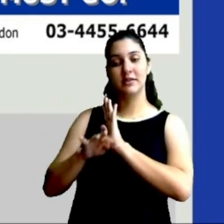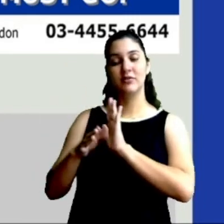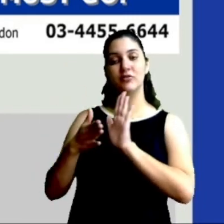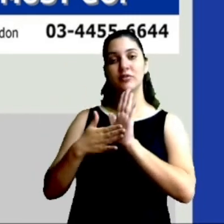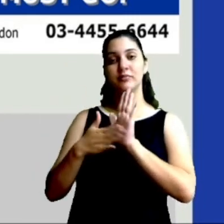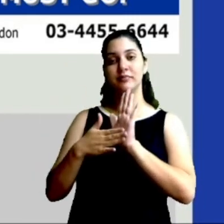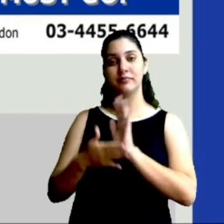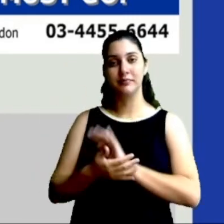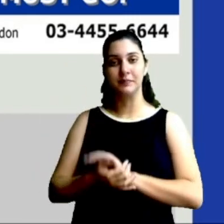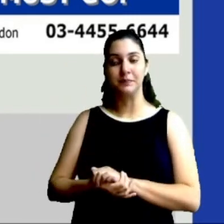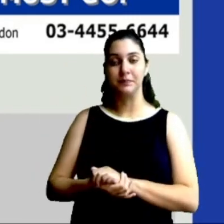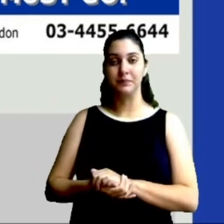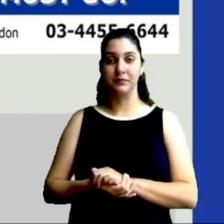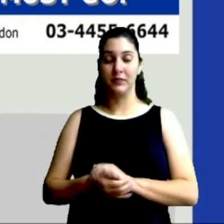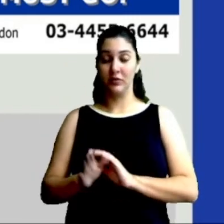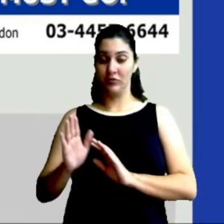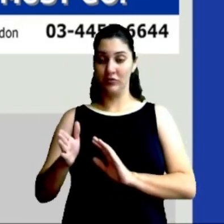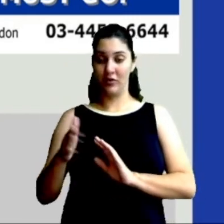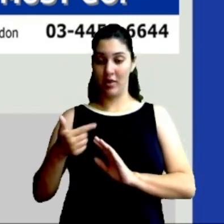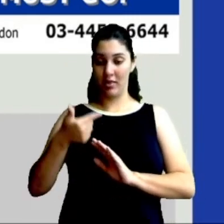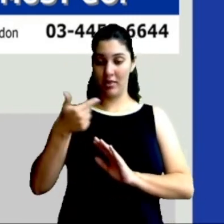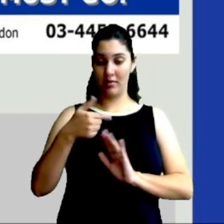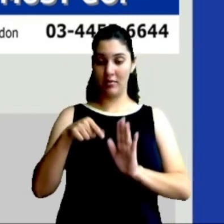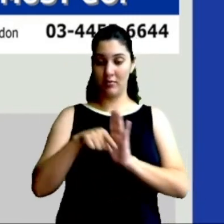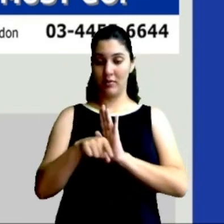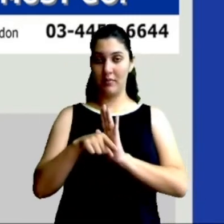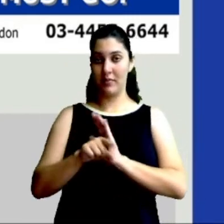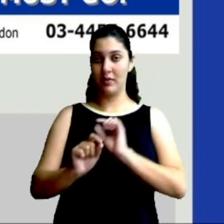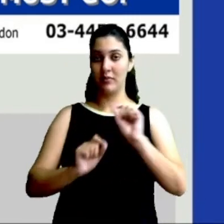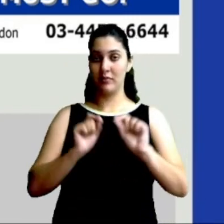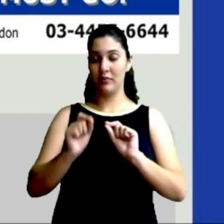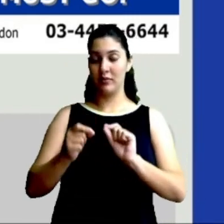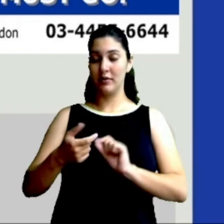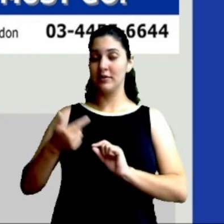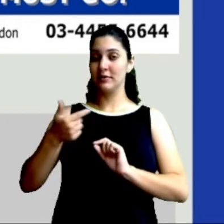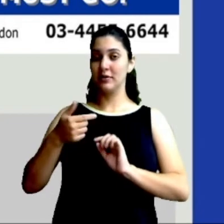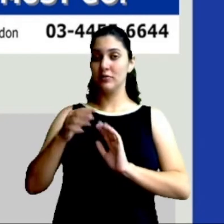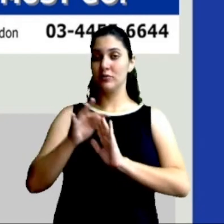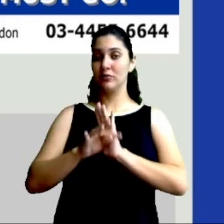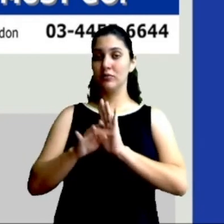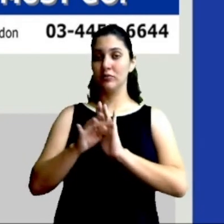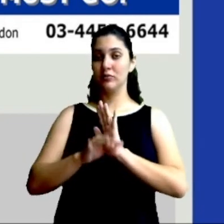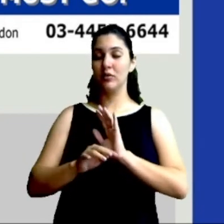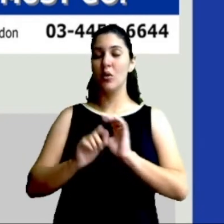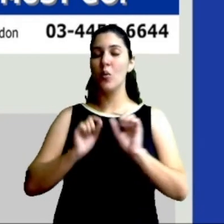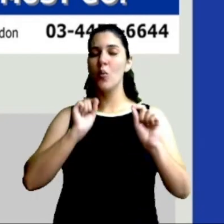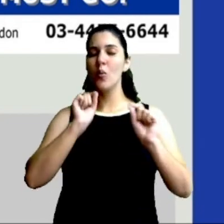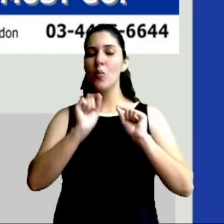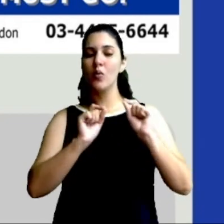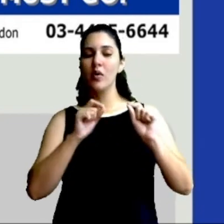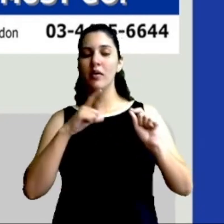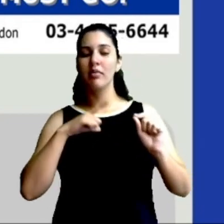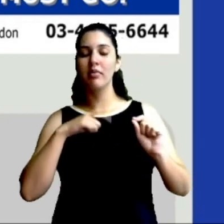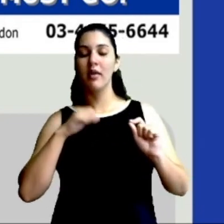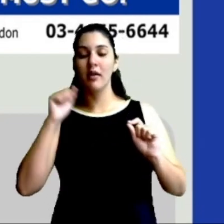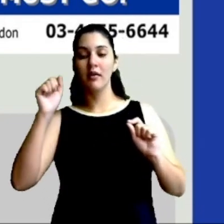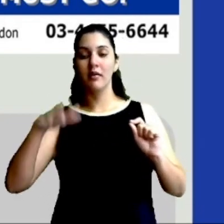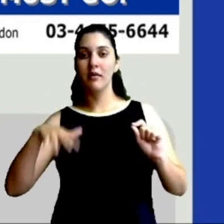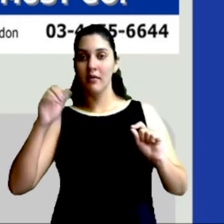propondo? Já na segunda questão, ele diz, segundo o texto, o que estão em promoção